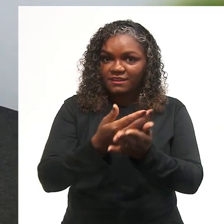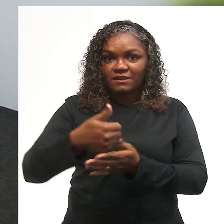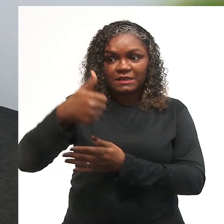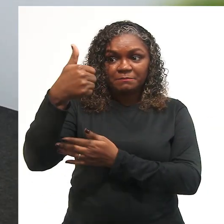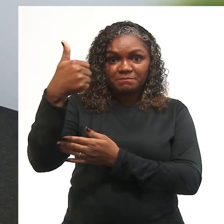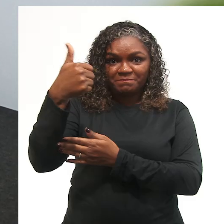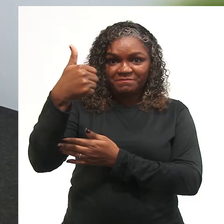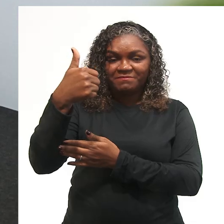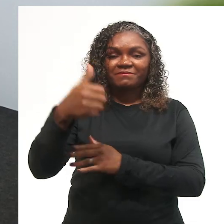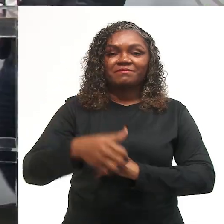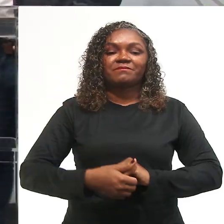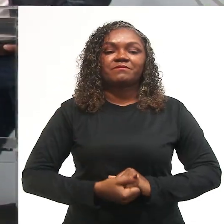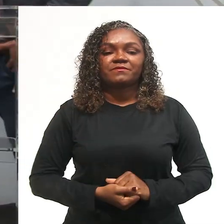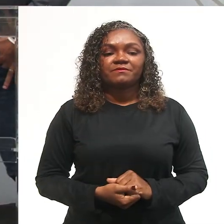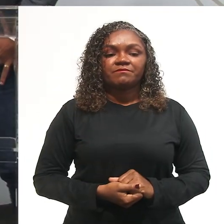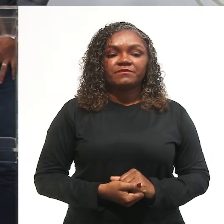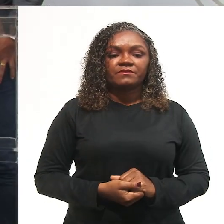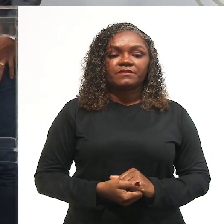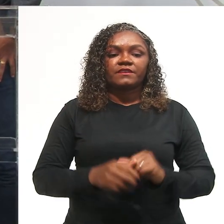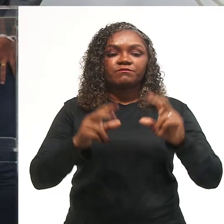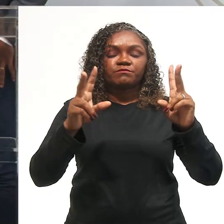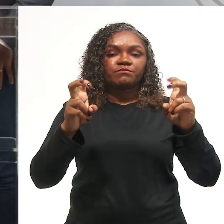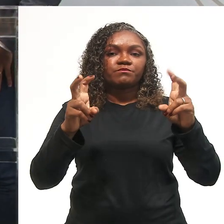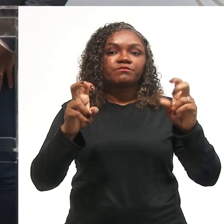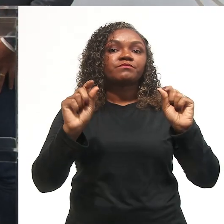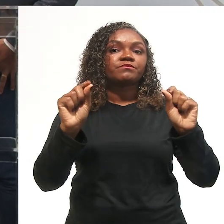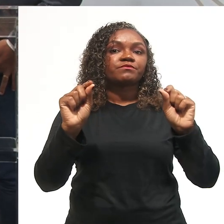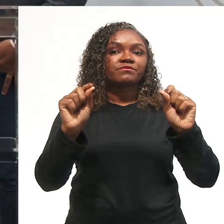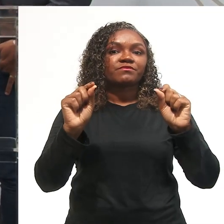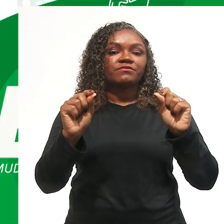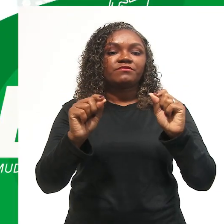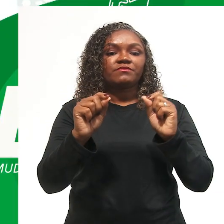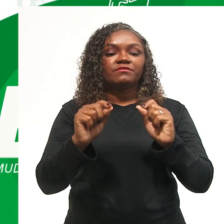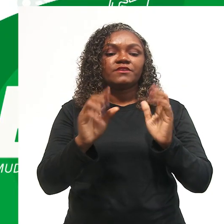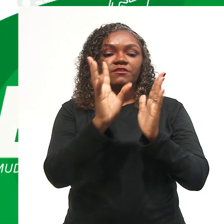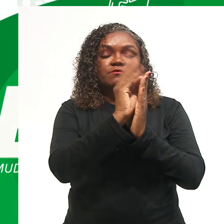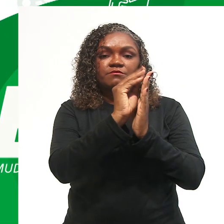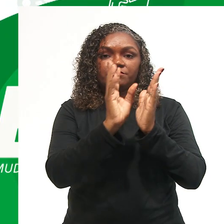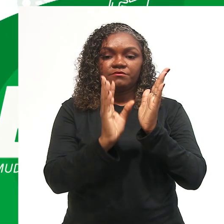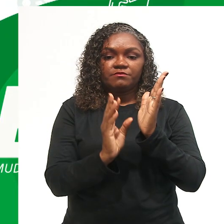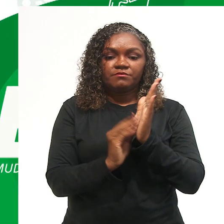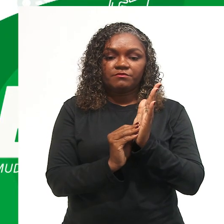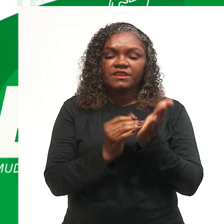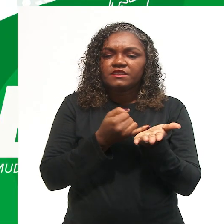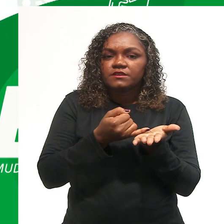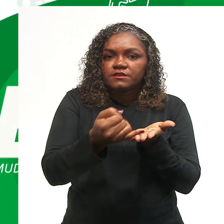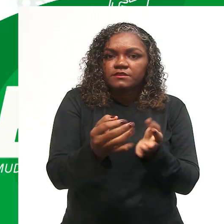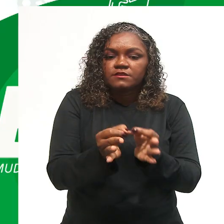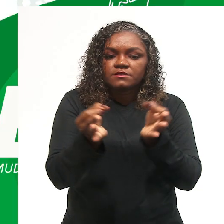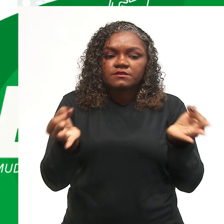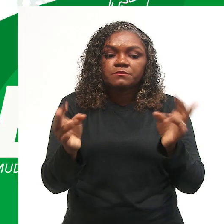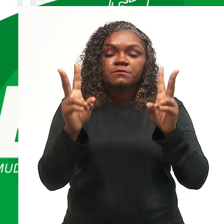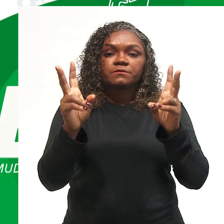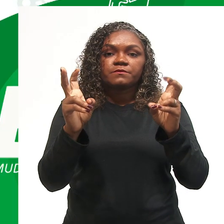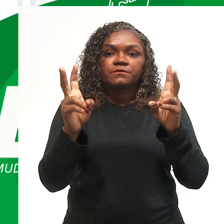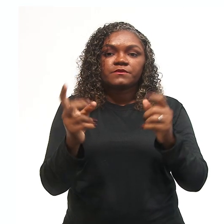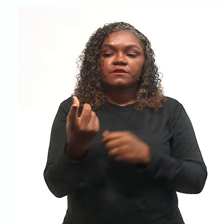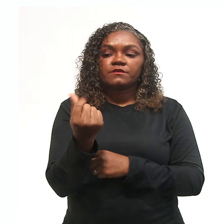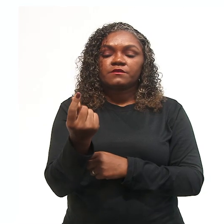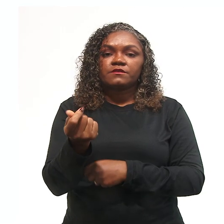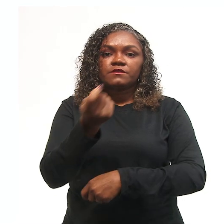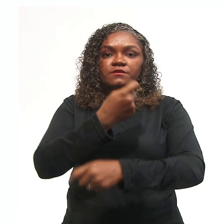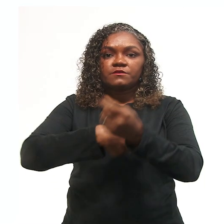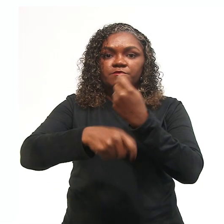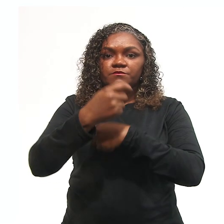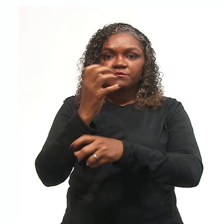número 1. Aula número 1 aqui, que a gente vai tratar de questões introdutórias sobre administração financeira